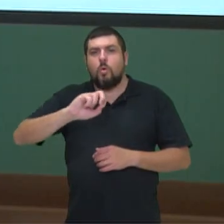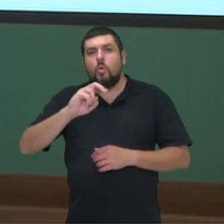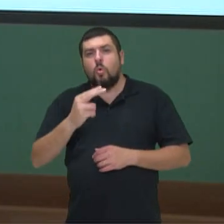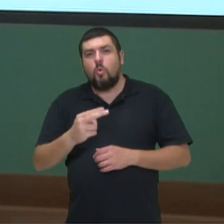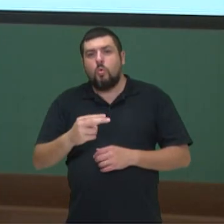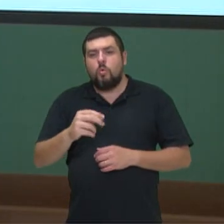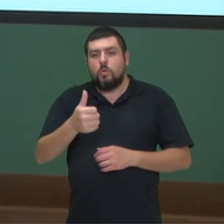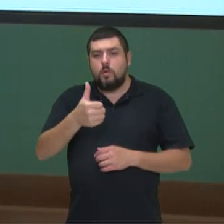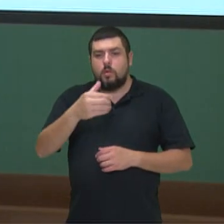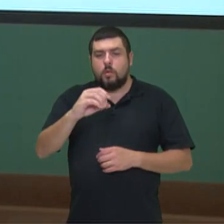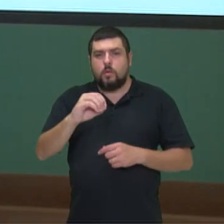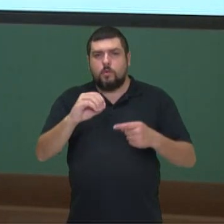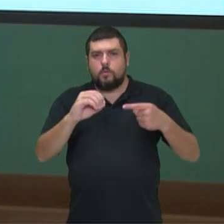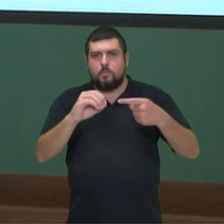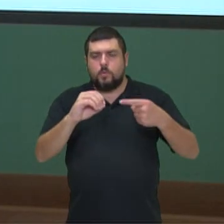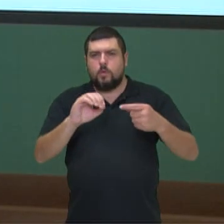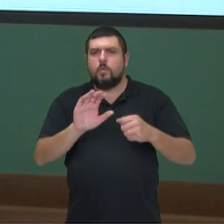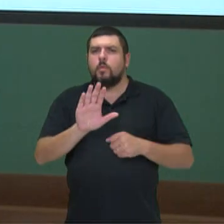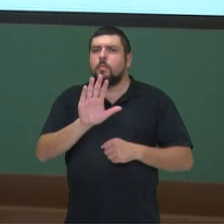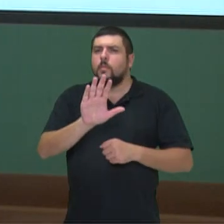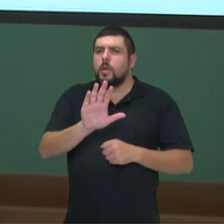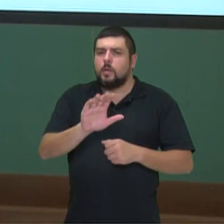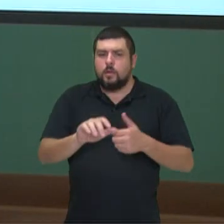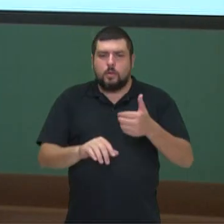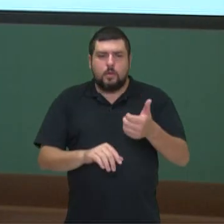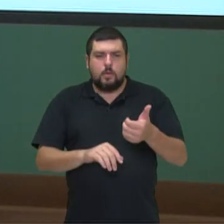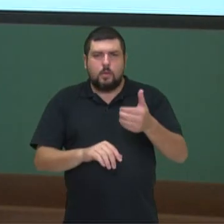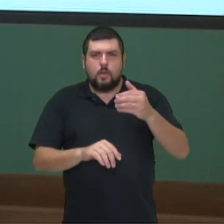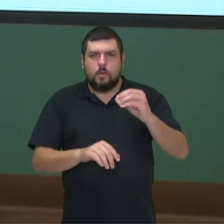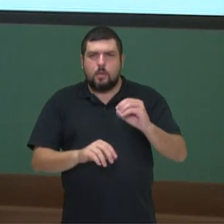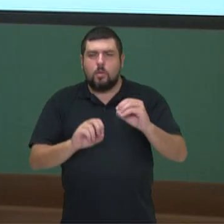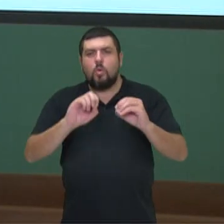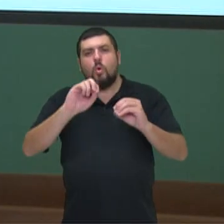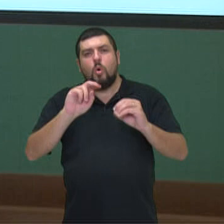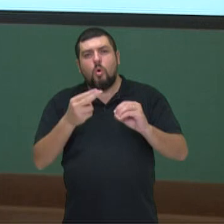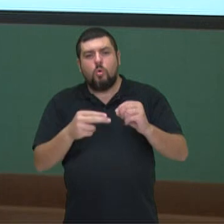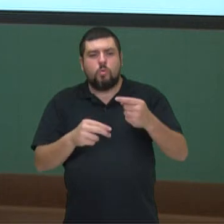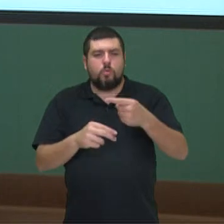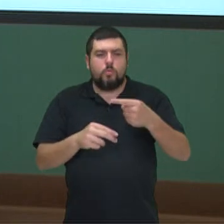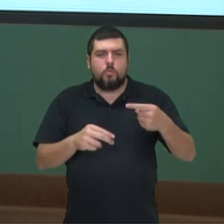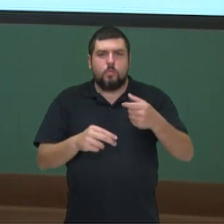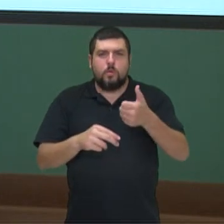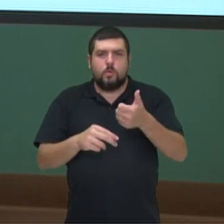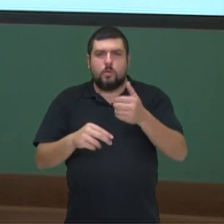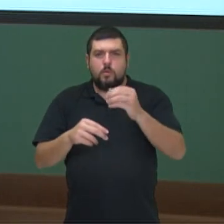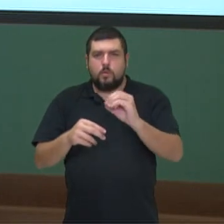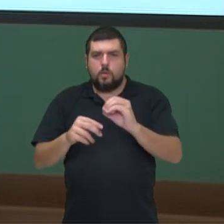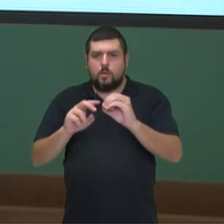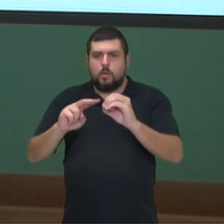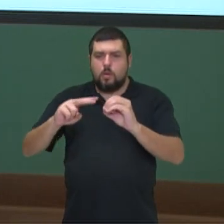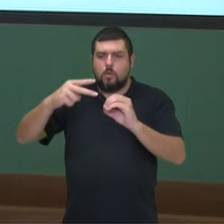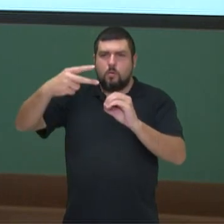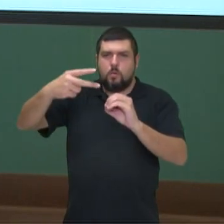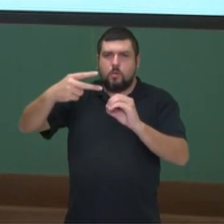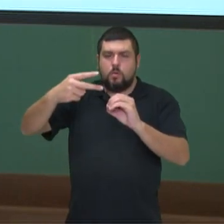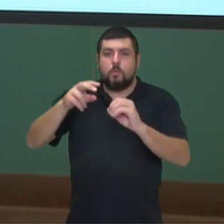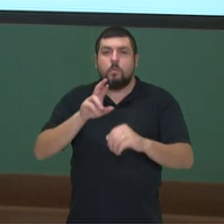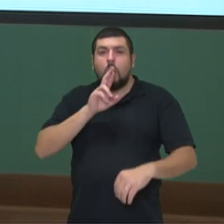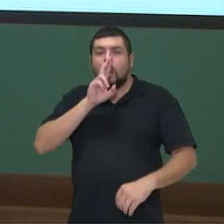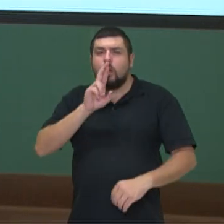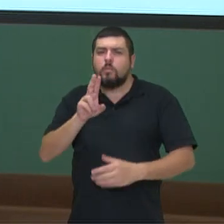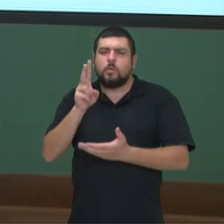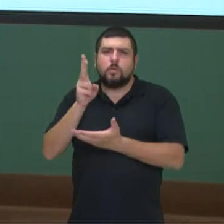você elevar o 10 ao quadrado ou o menos 10 ao quadrado, ele vai dar 100